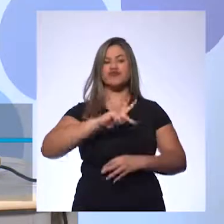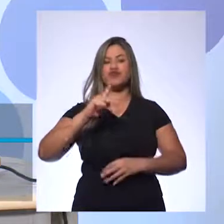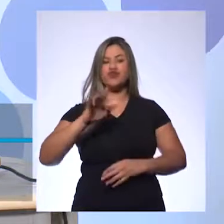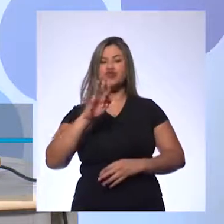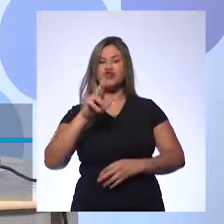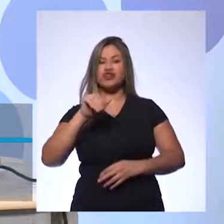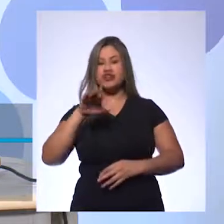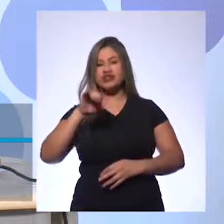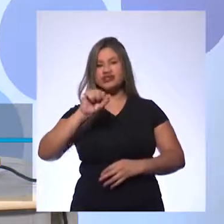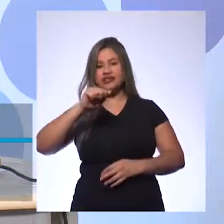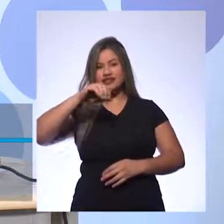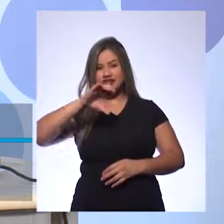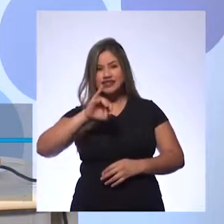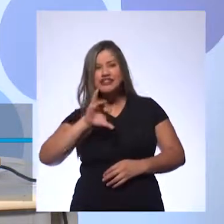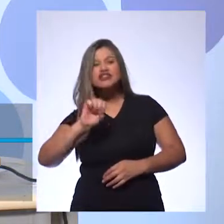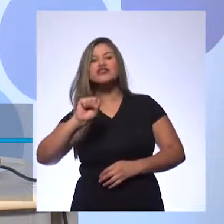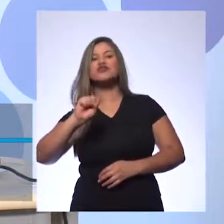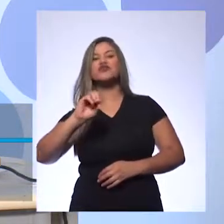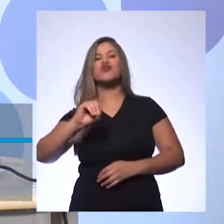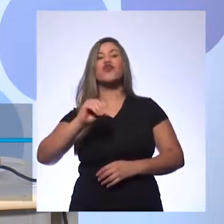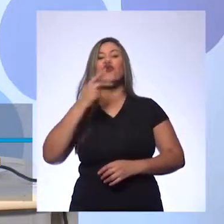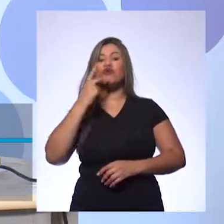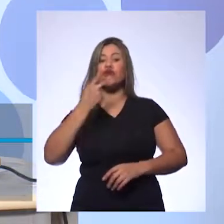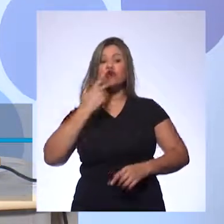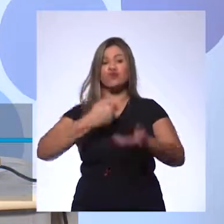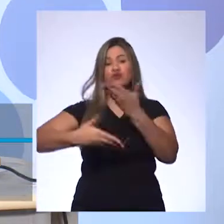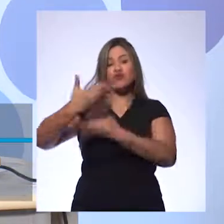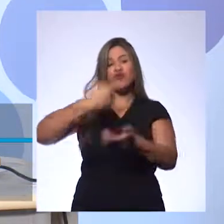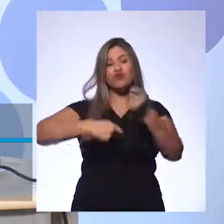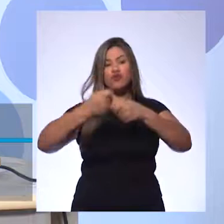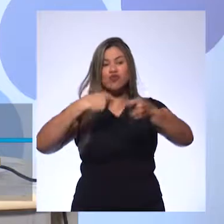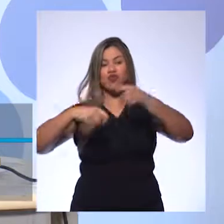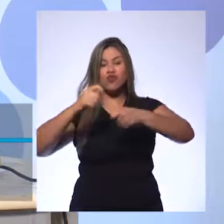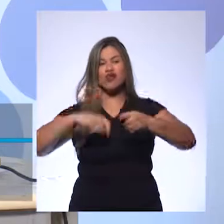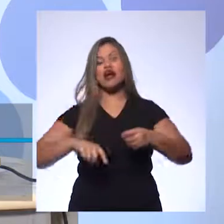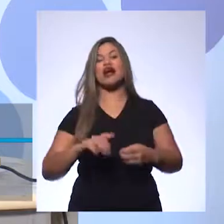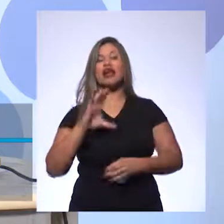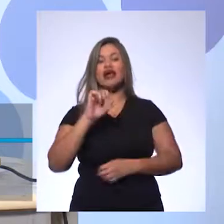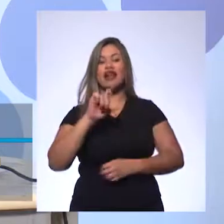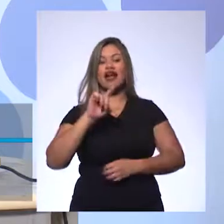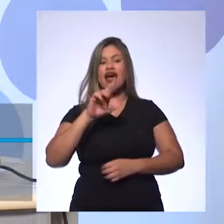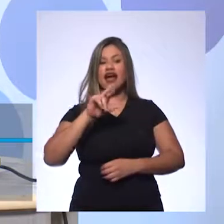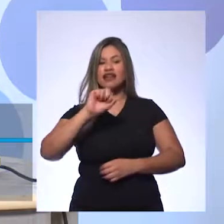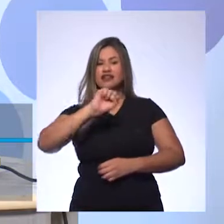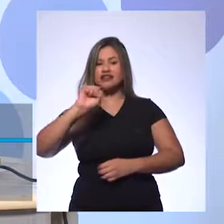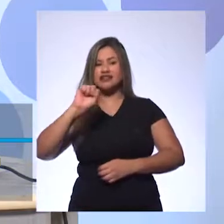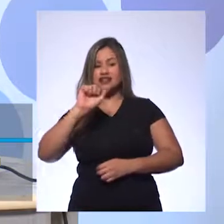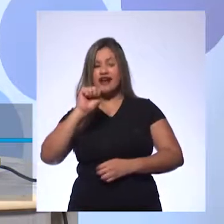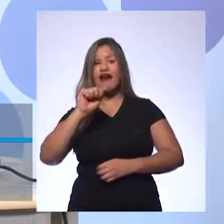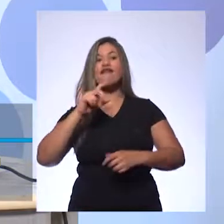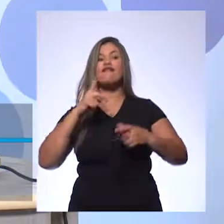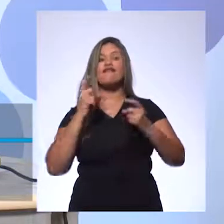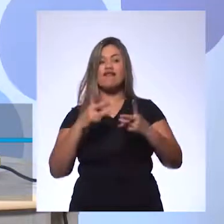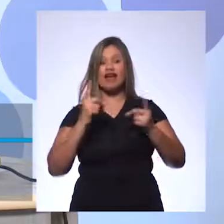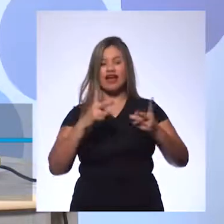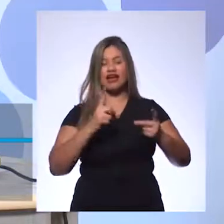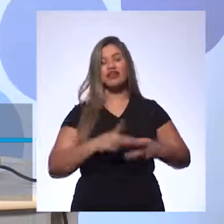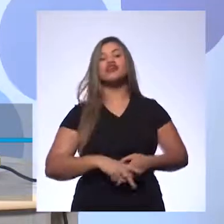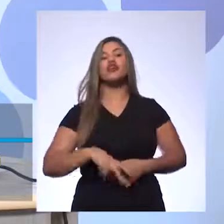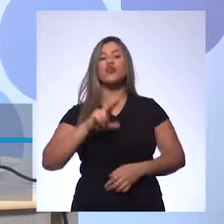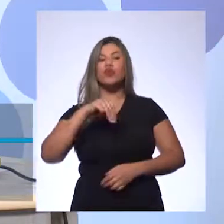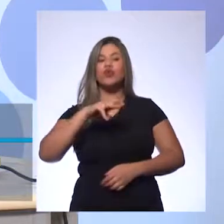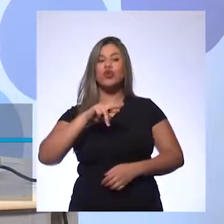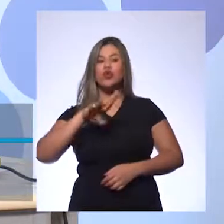participação relações econômicas Clarissa vendas o Murilo cidadania